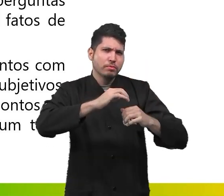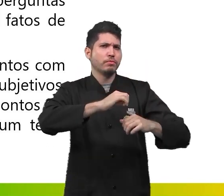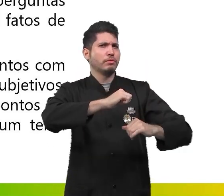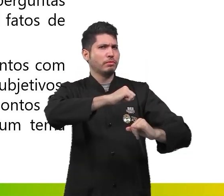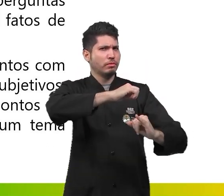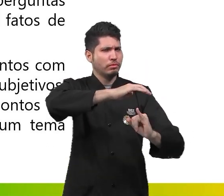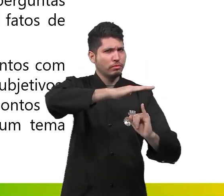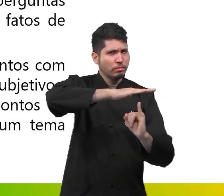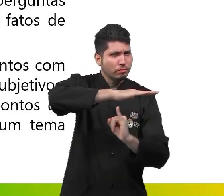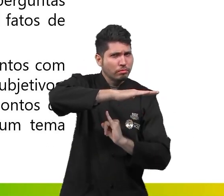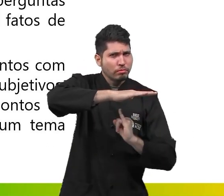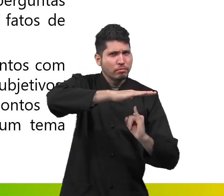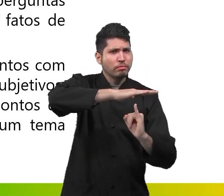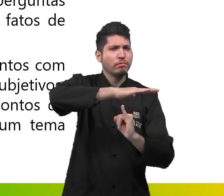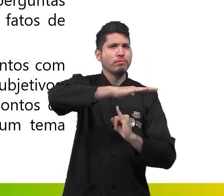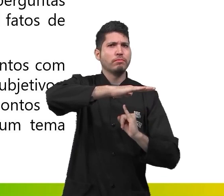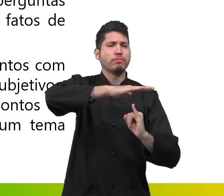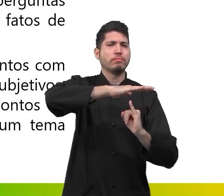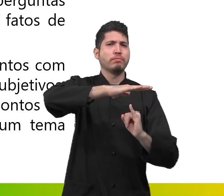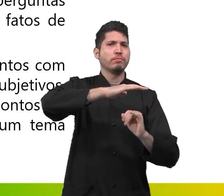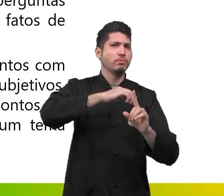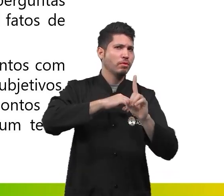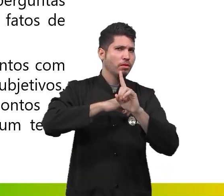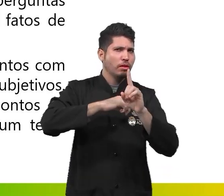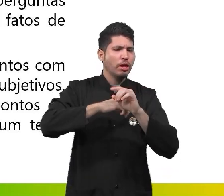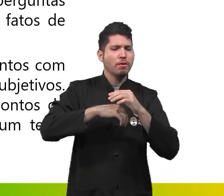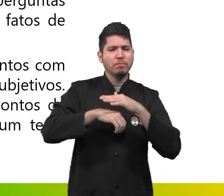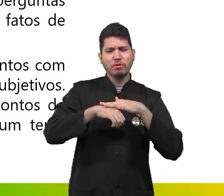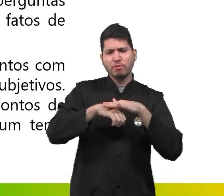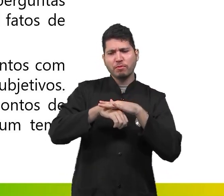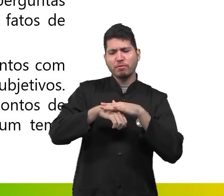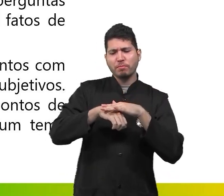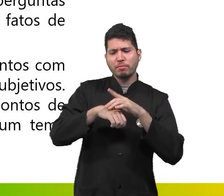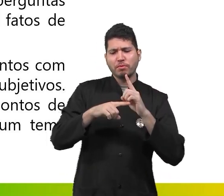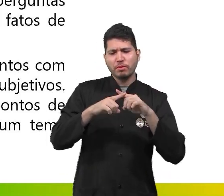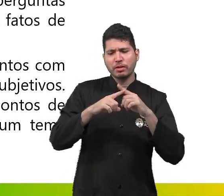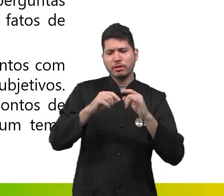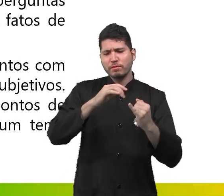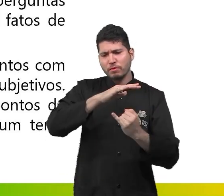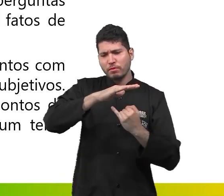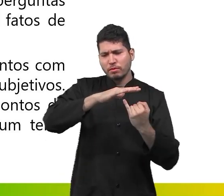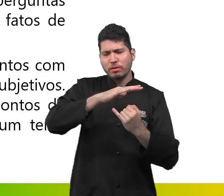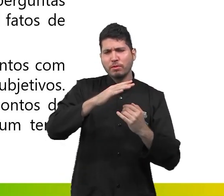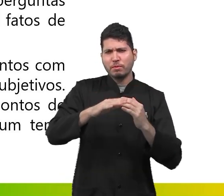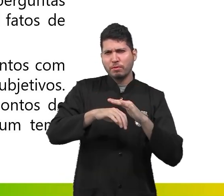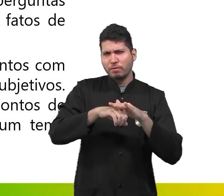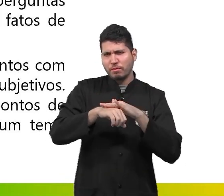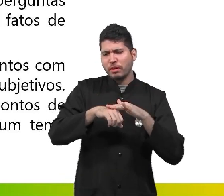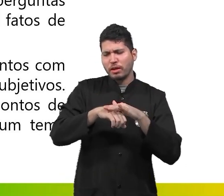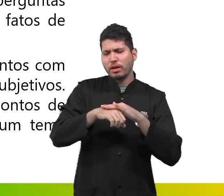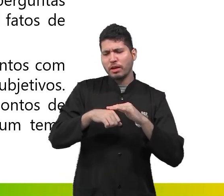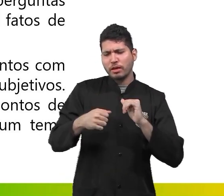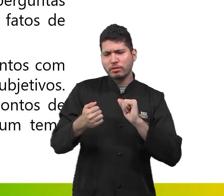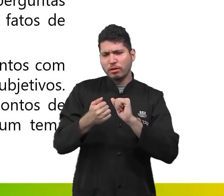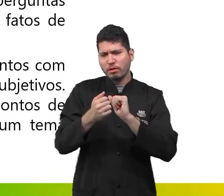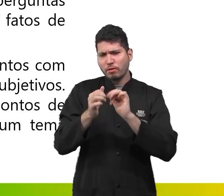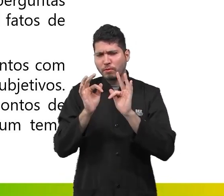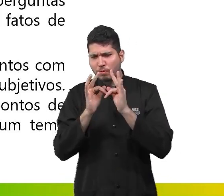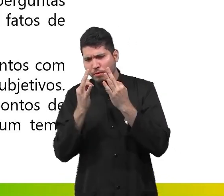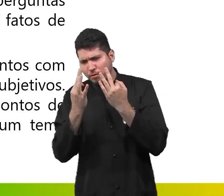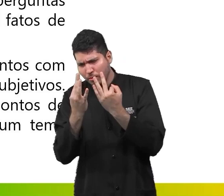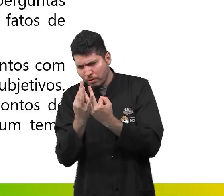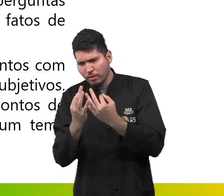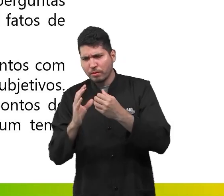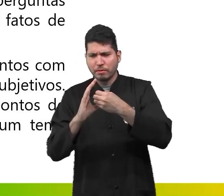Jamais. Informal é o discurso com amigo, é a nossa conversa na roda de família. Ela tem os características